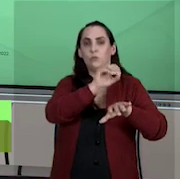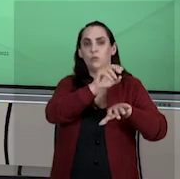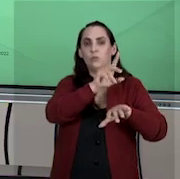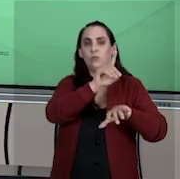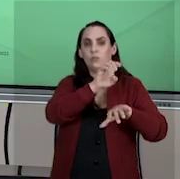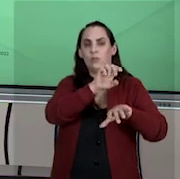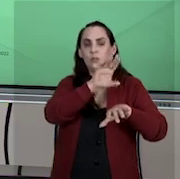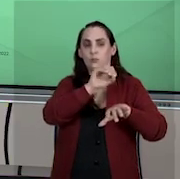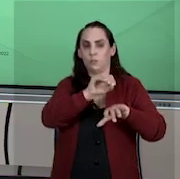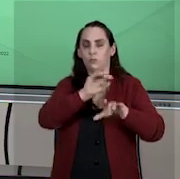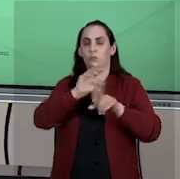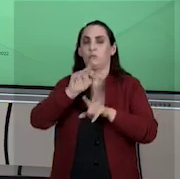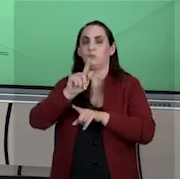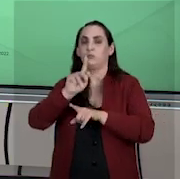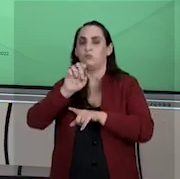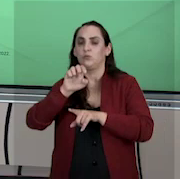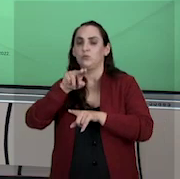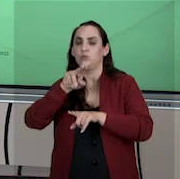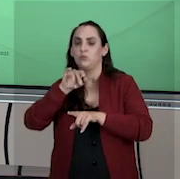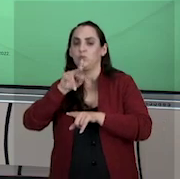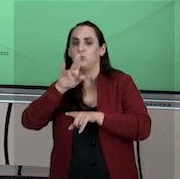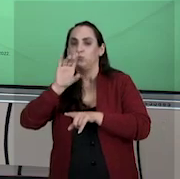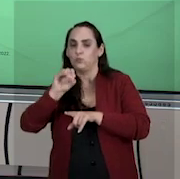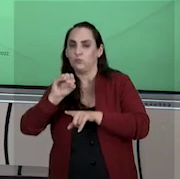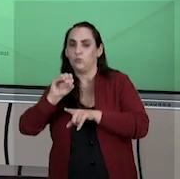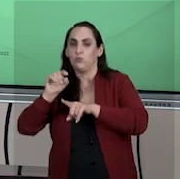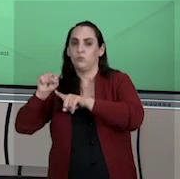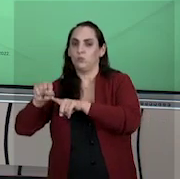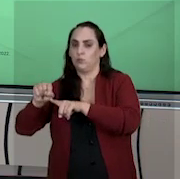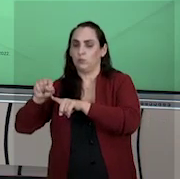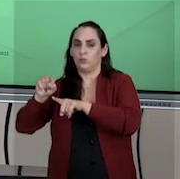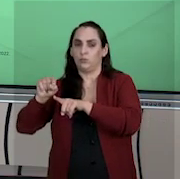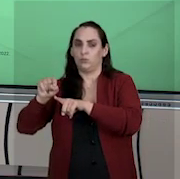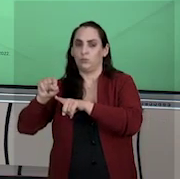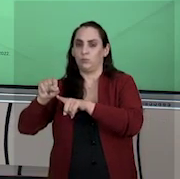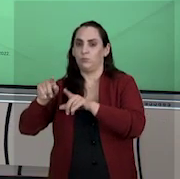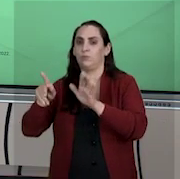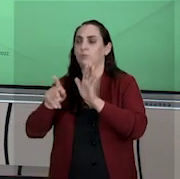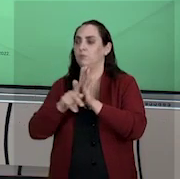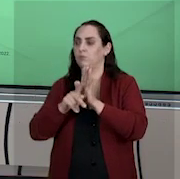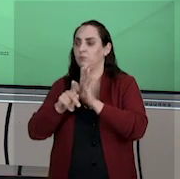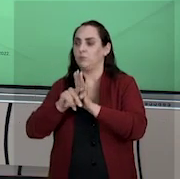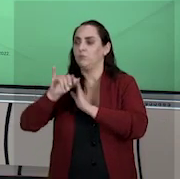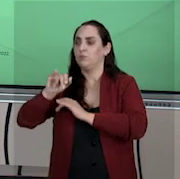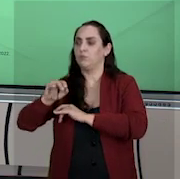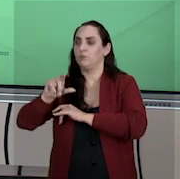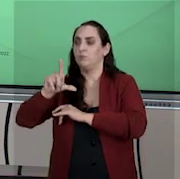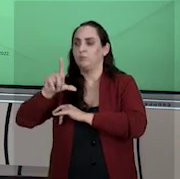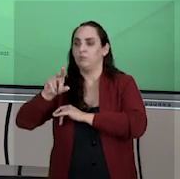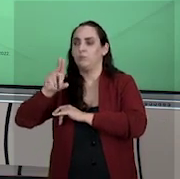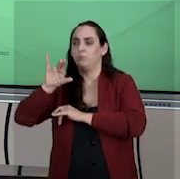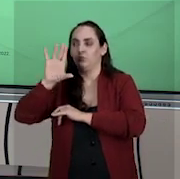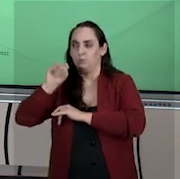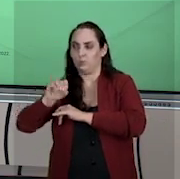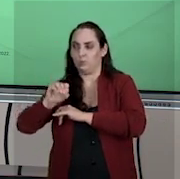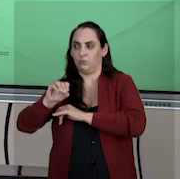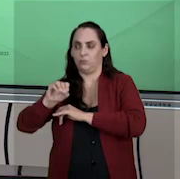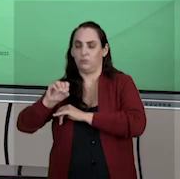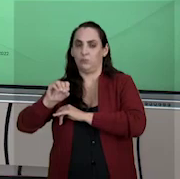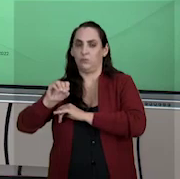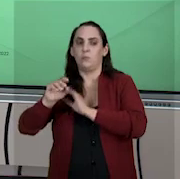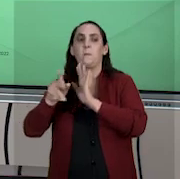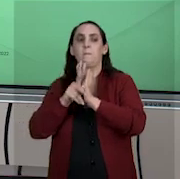o íleo. E nós vamos ter também o intestino grosso, que o delgado ele